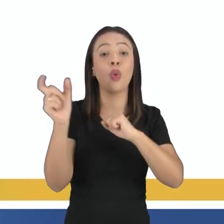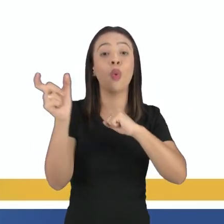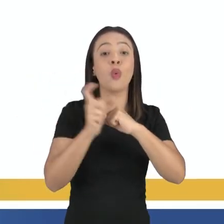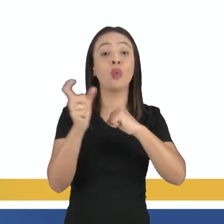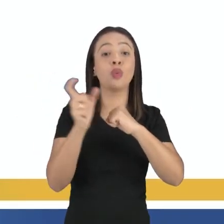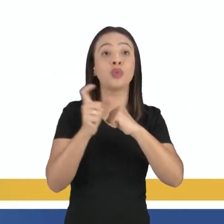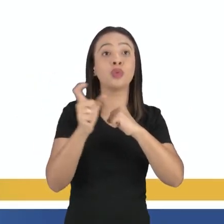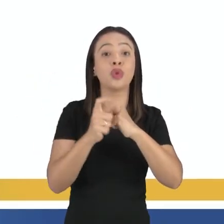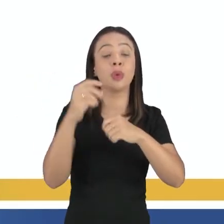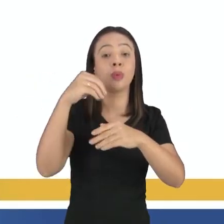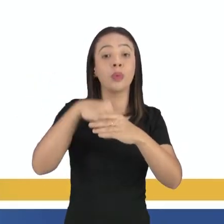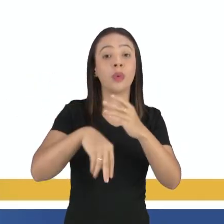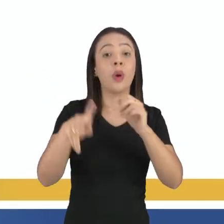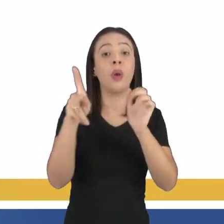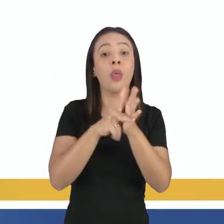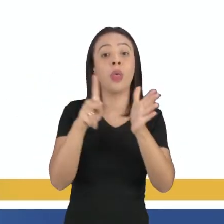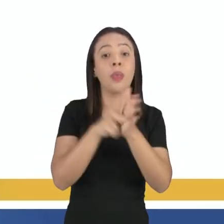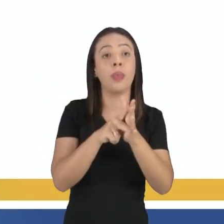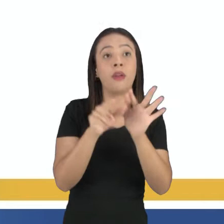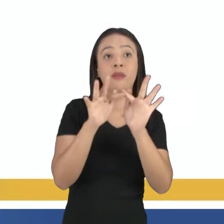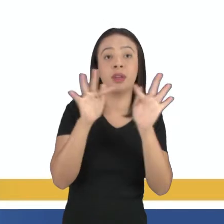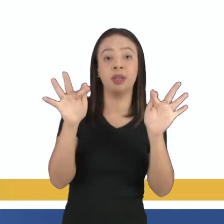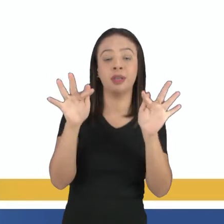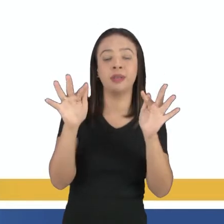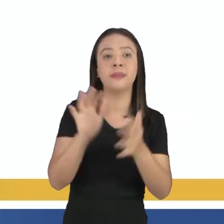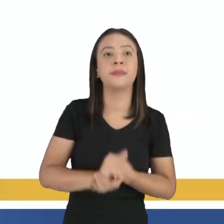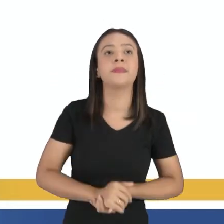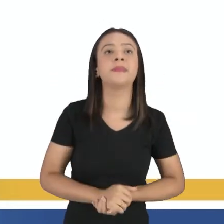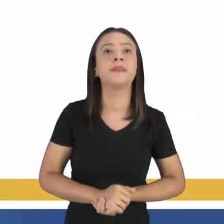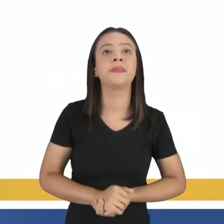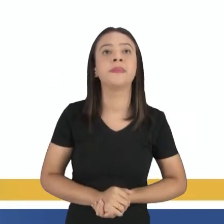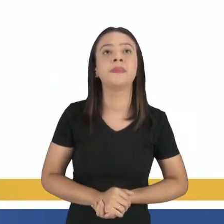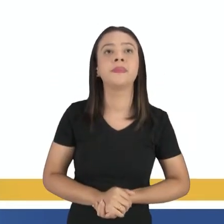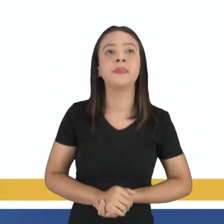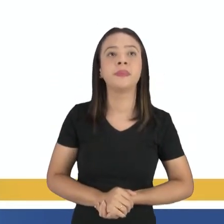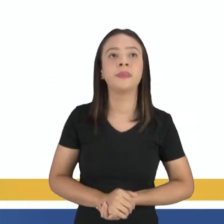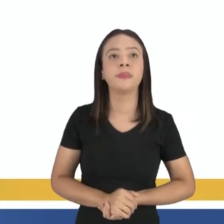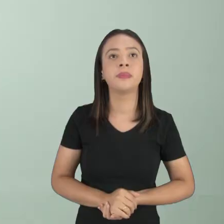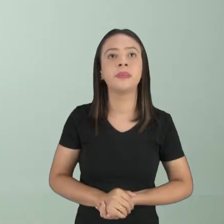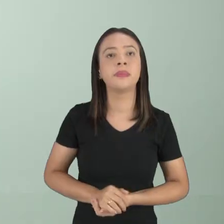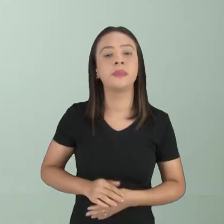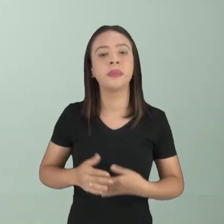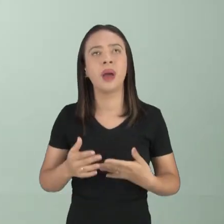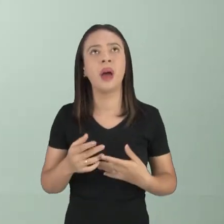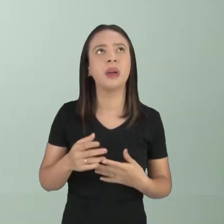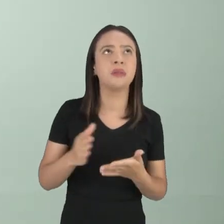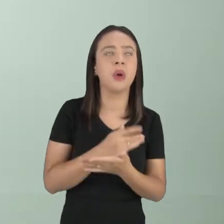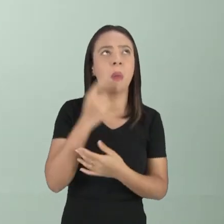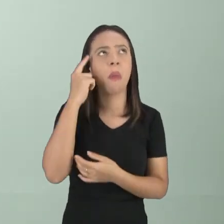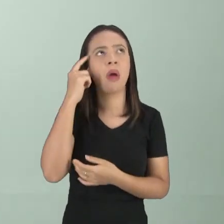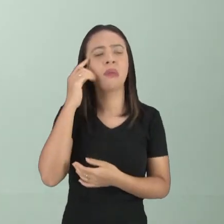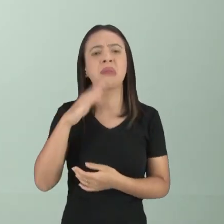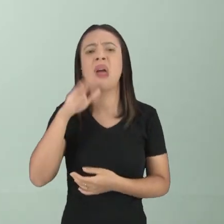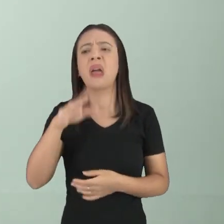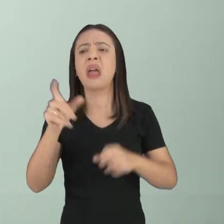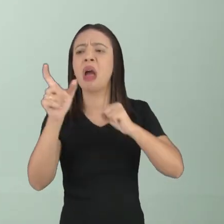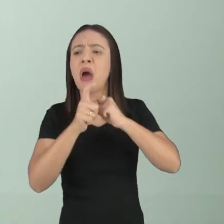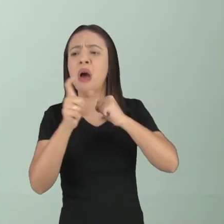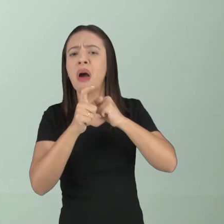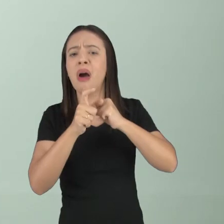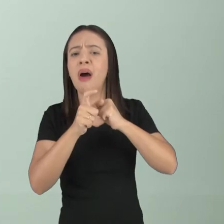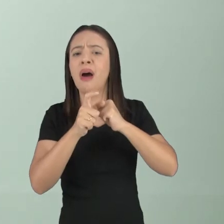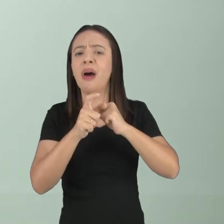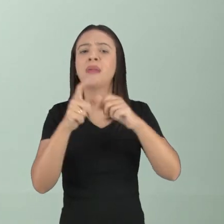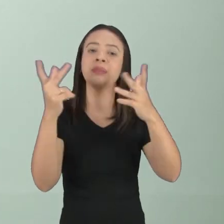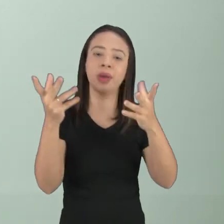oração, aí tudo que se remete a esse sujeito é o predicado, certo? A gente sempre fala, né? Ah, quem é o sujeito? O restante